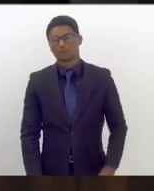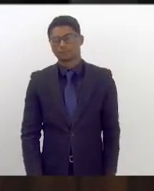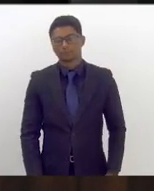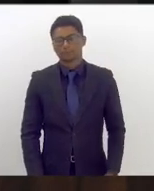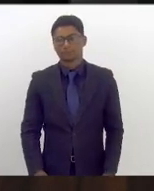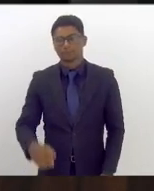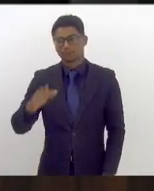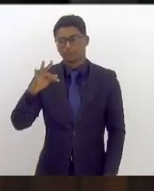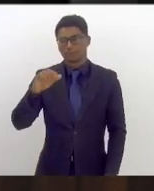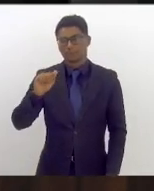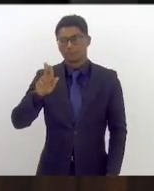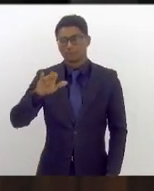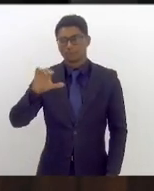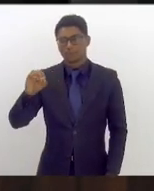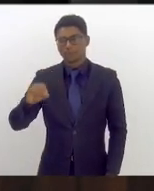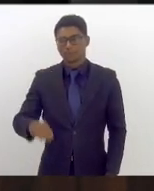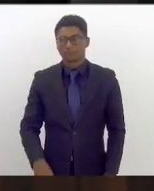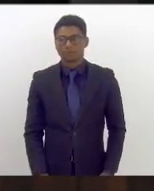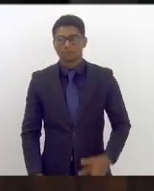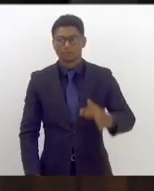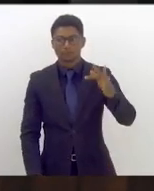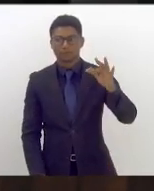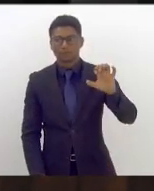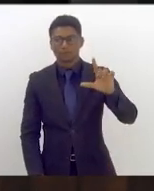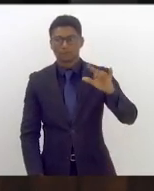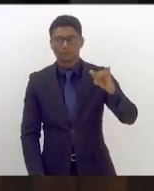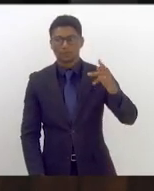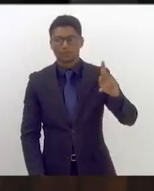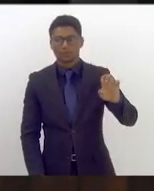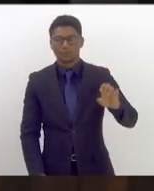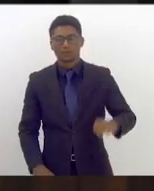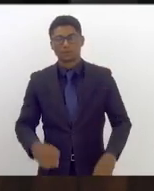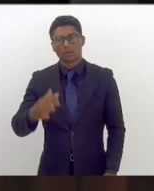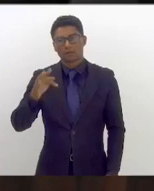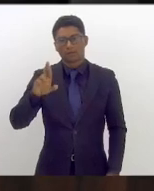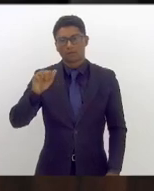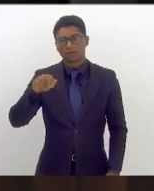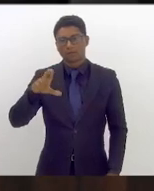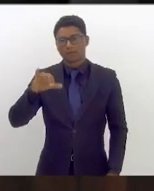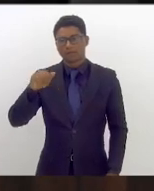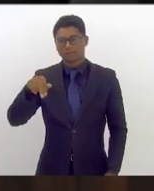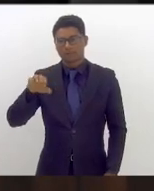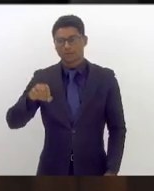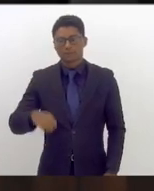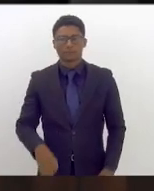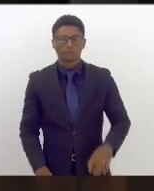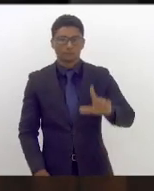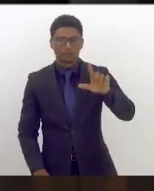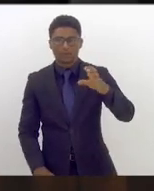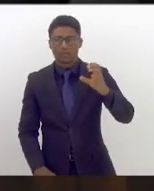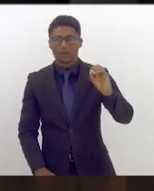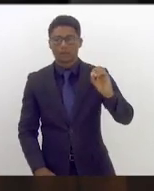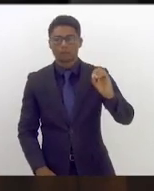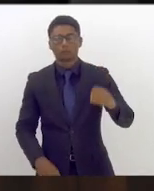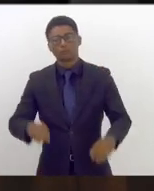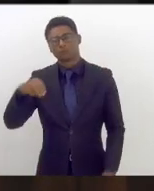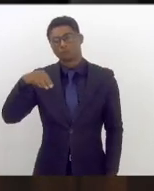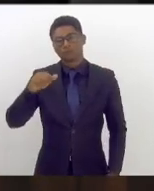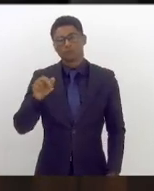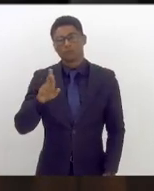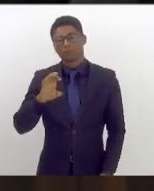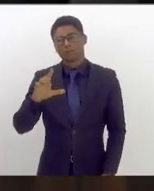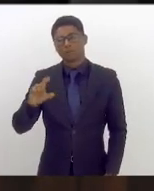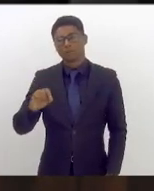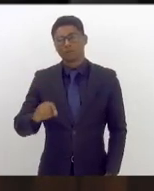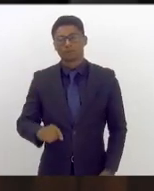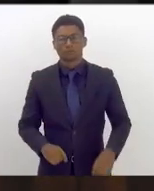Fábio Silva Felipe Soares Felipe pobel Franciane Mota Léo Vieira Marcelo cabeleireiro Marcos